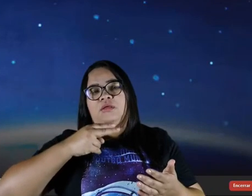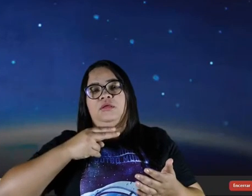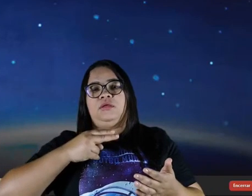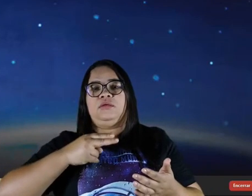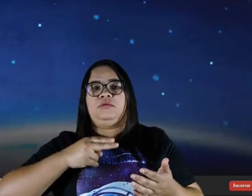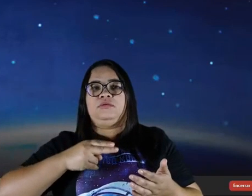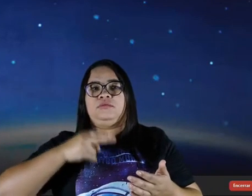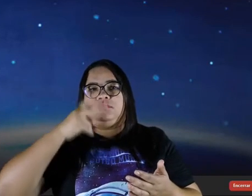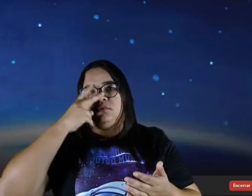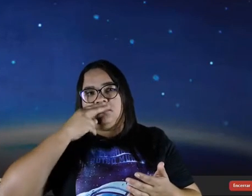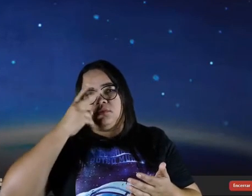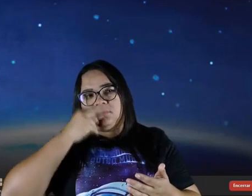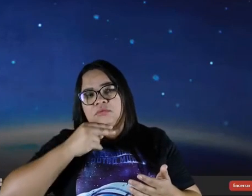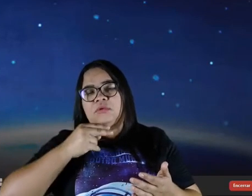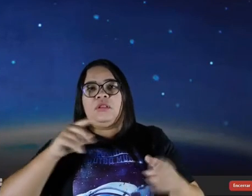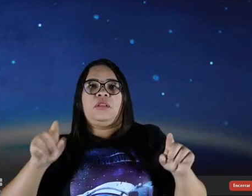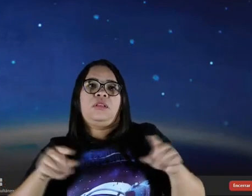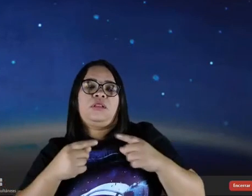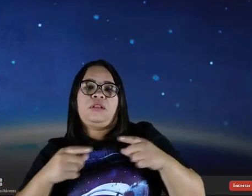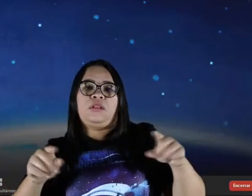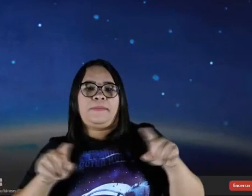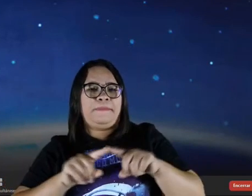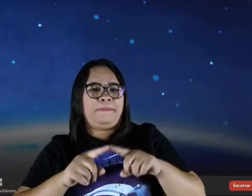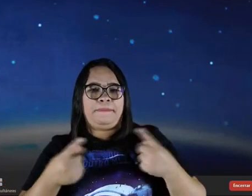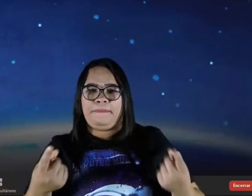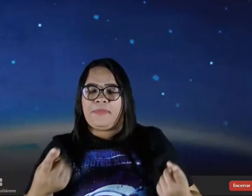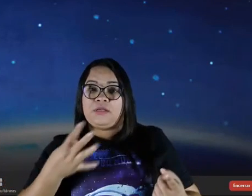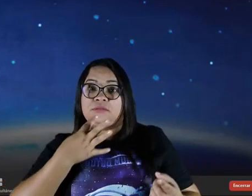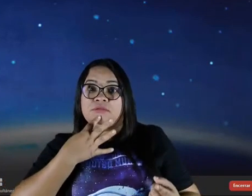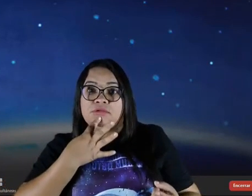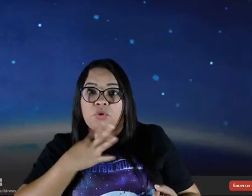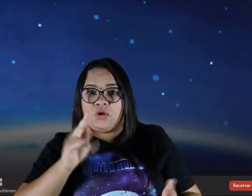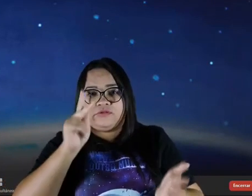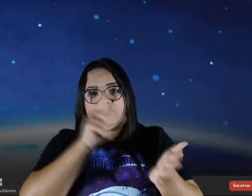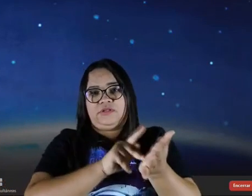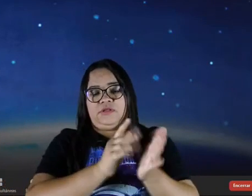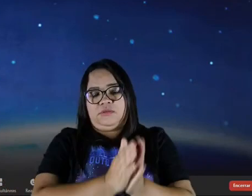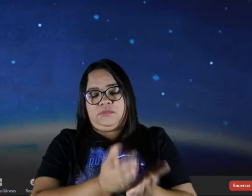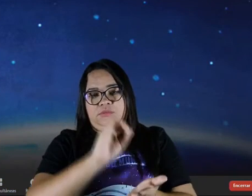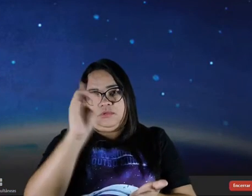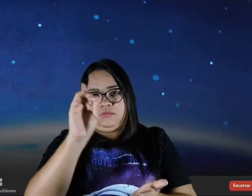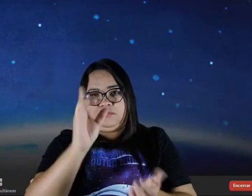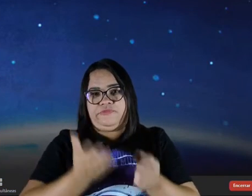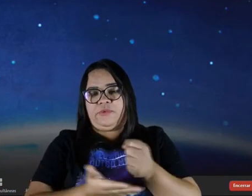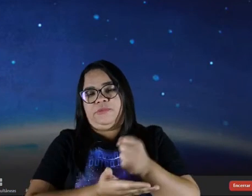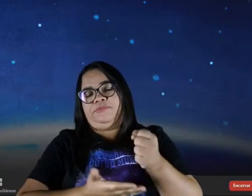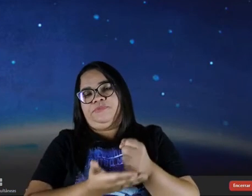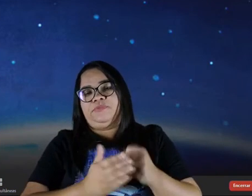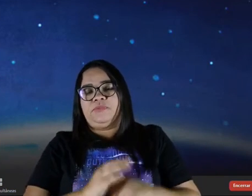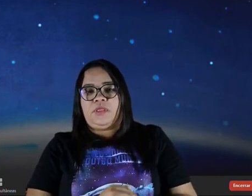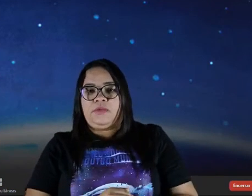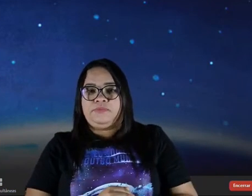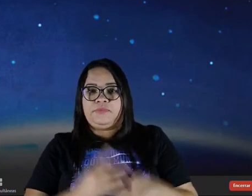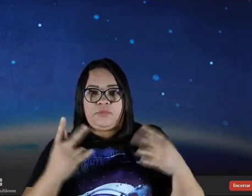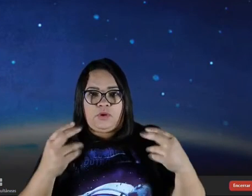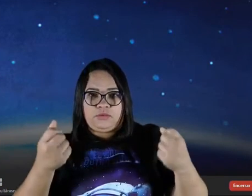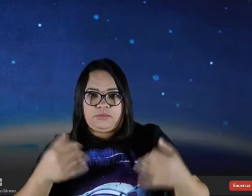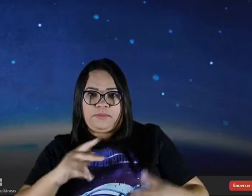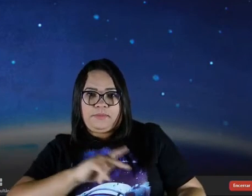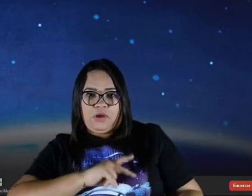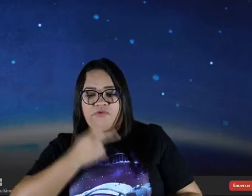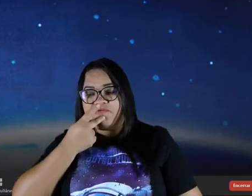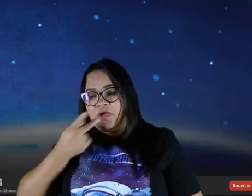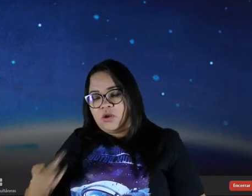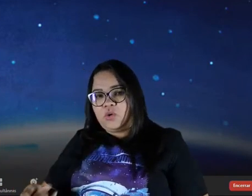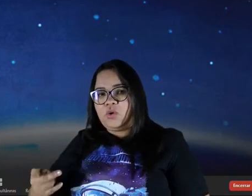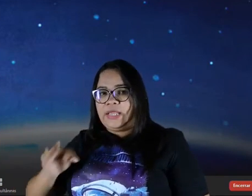louvores, mas talvez não conhecendo a Bíblia mesmo, a fundamentação. Como Paulo falou, né, para Timóteo,